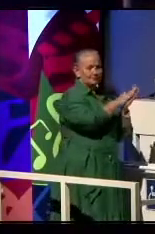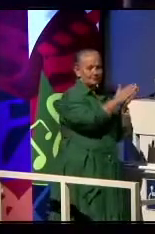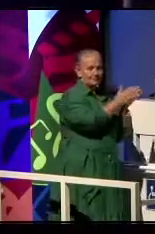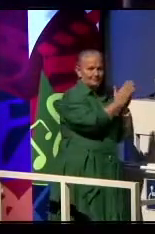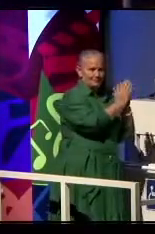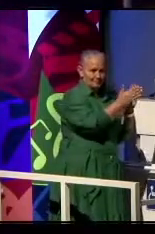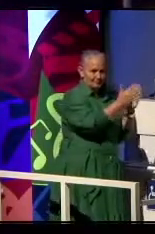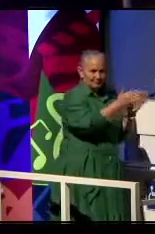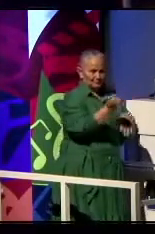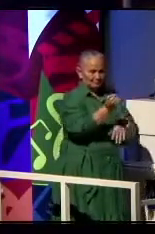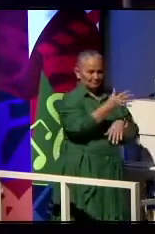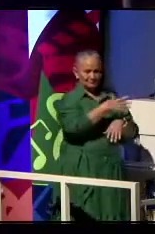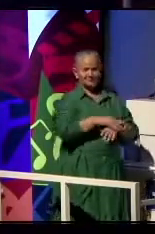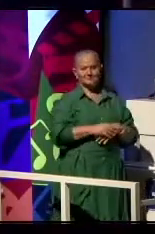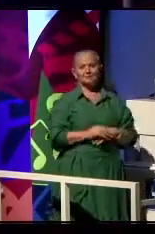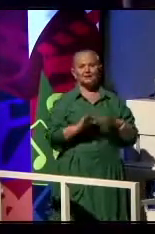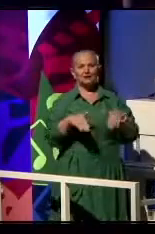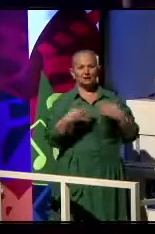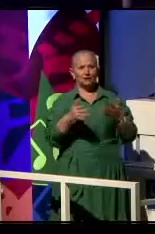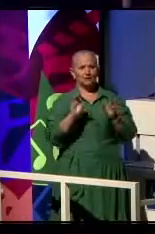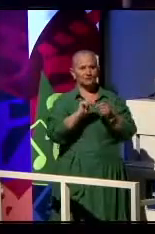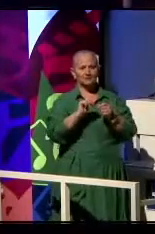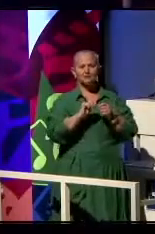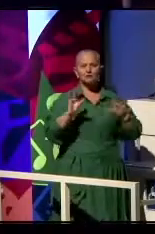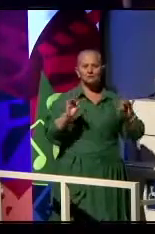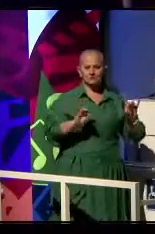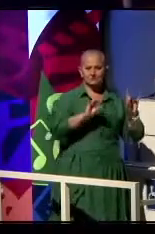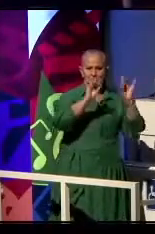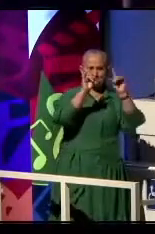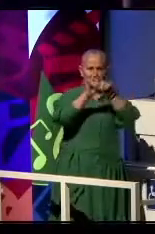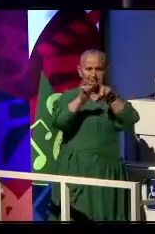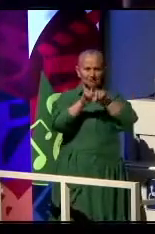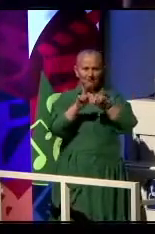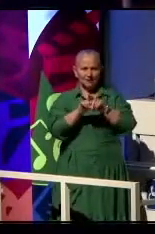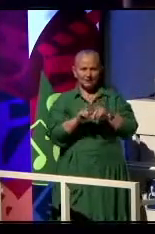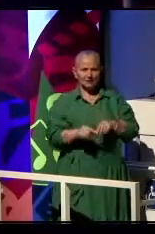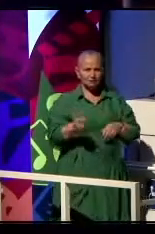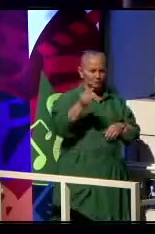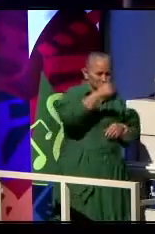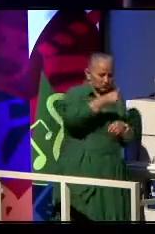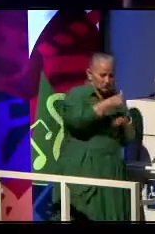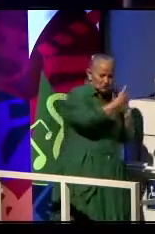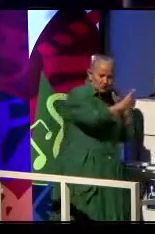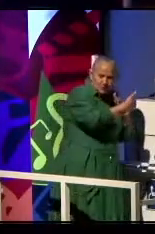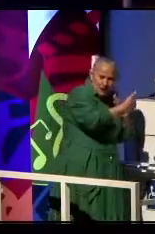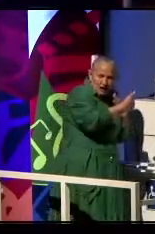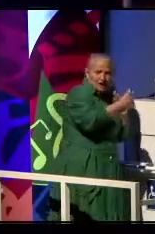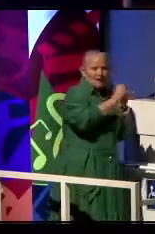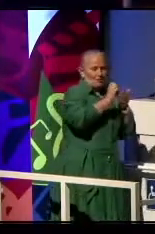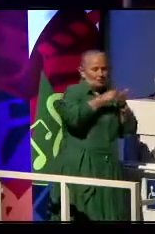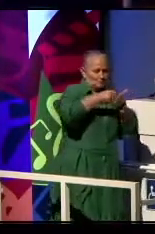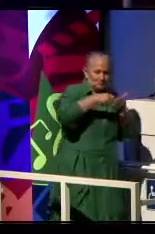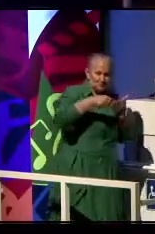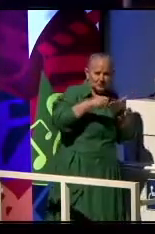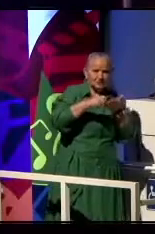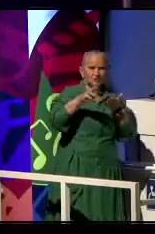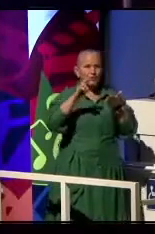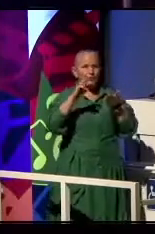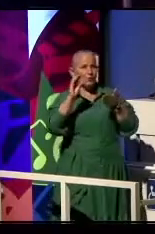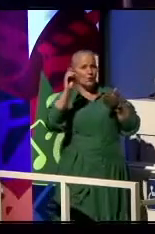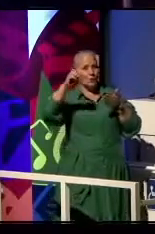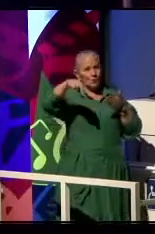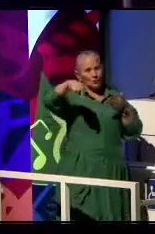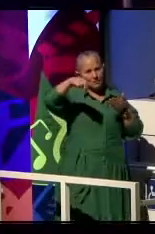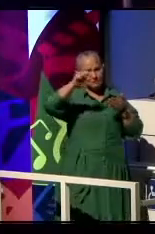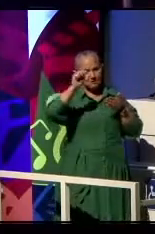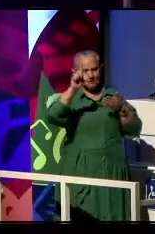álbum, eles se reuniram para fazer esse especial. Aí, naquele cantinho lá, os letristas. O Ronaldo Bastos,